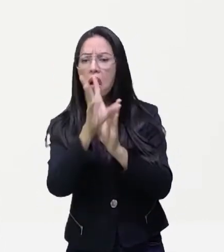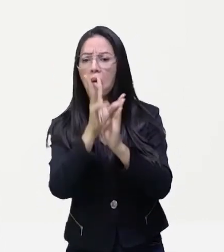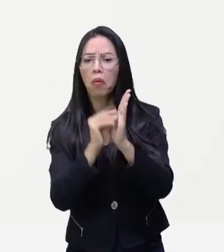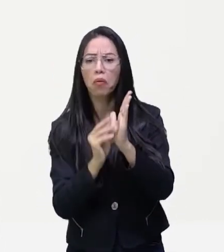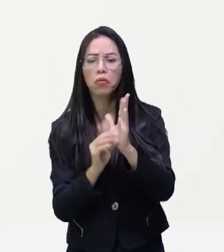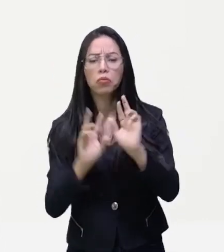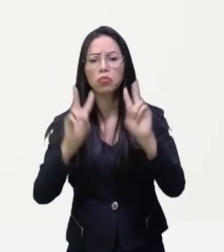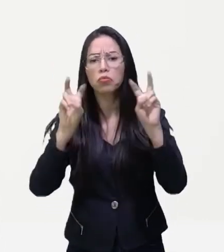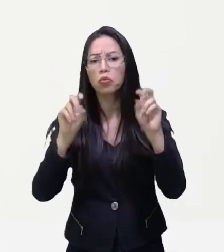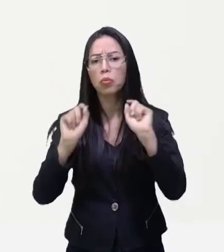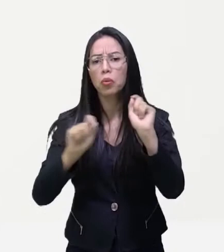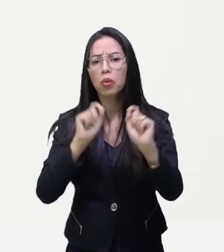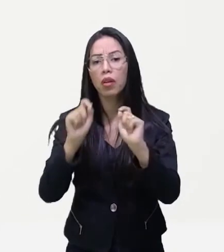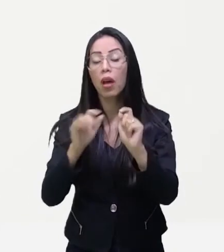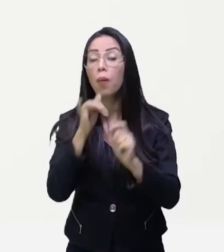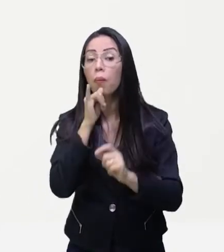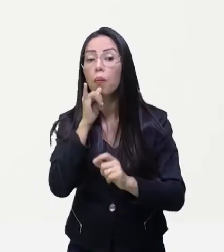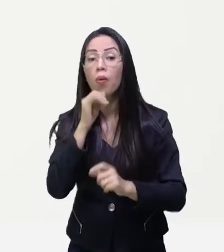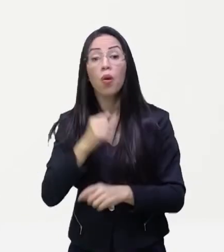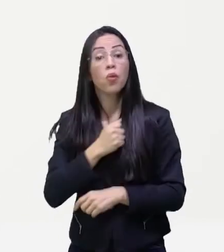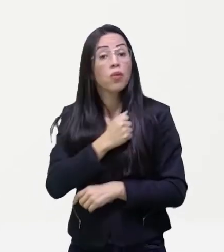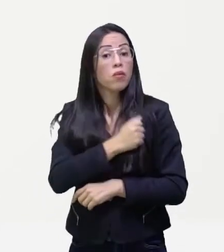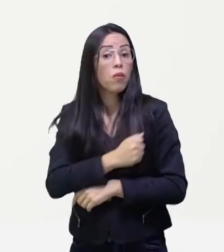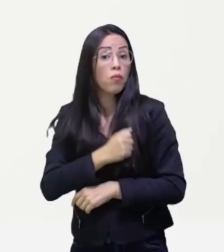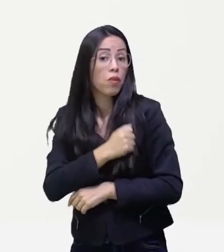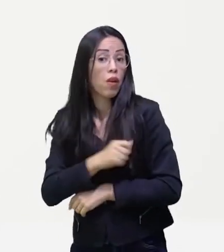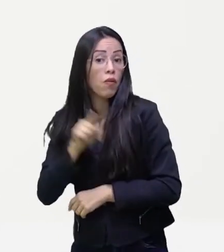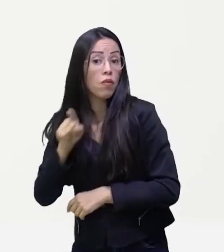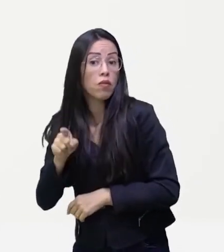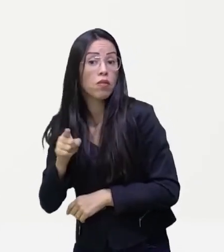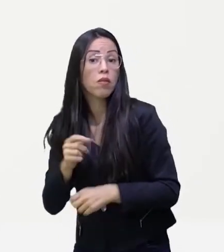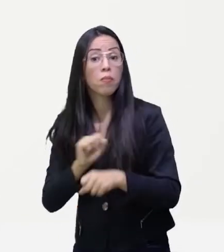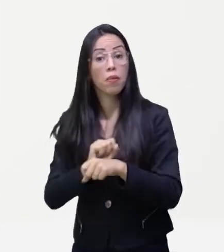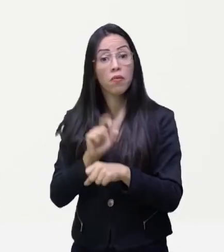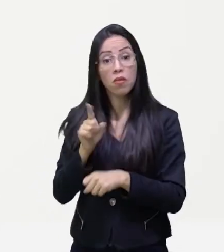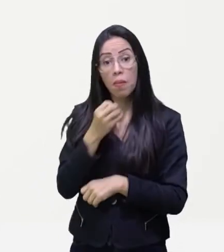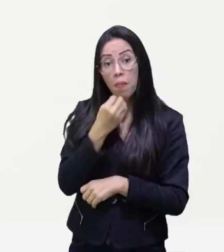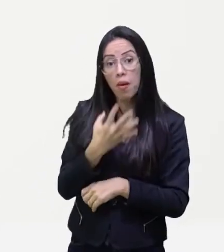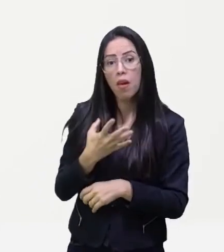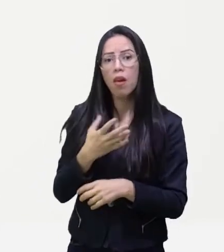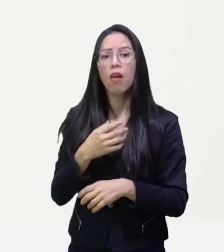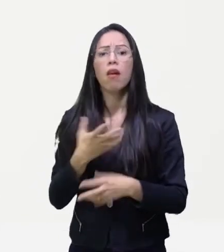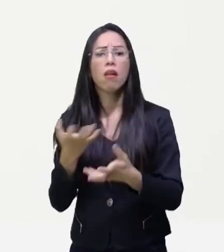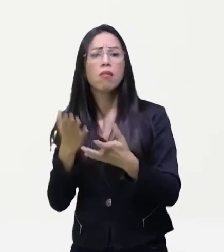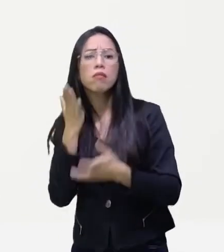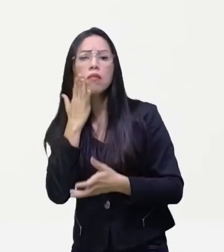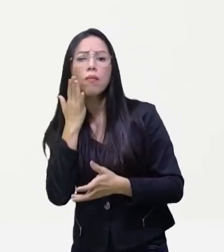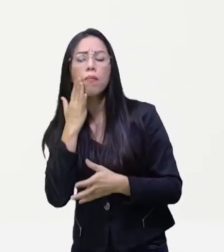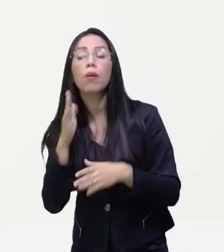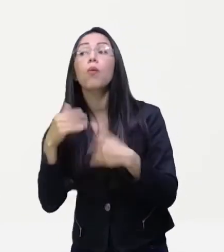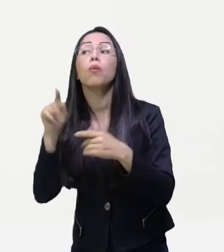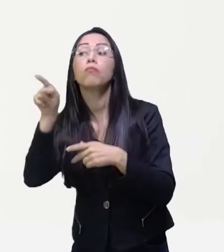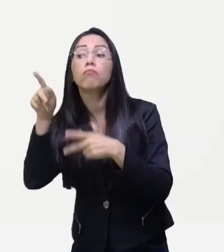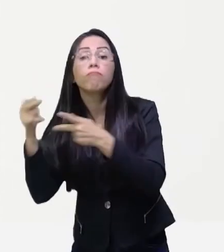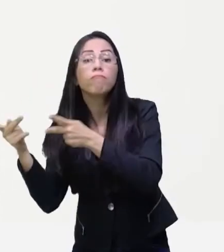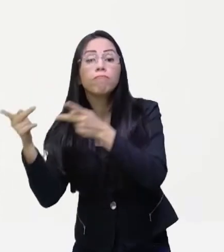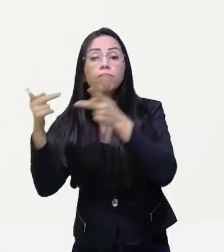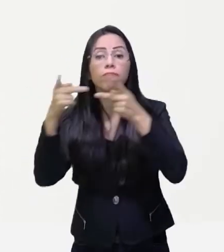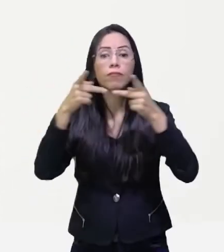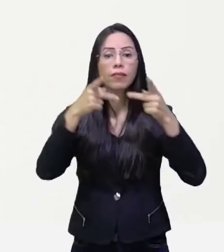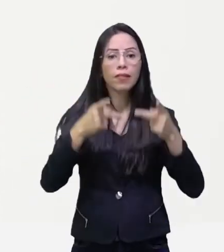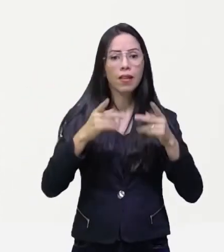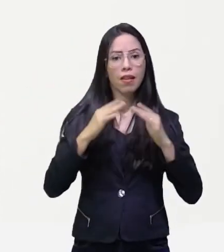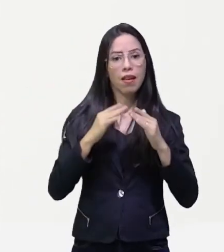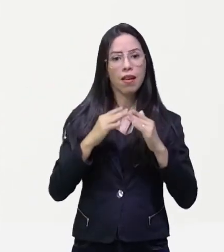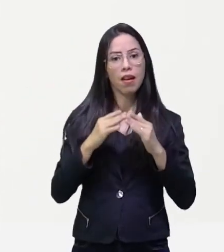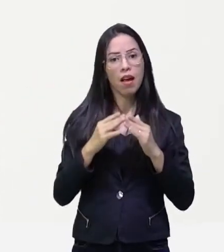de você. Espero que esteja bem. Gostaria de saber quando você virá nos visitar. Planeje passar alguns dias